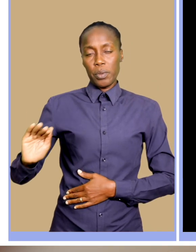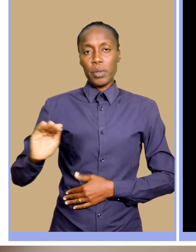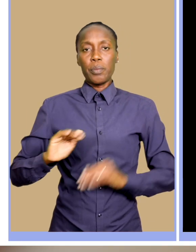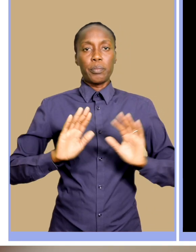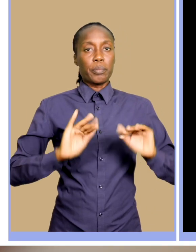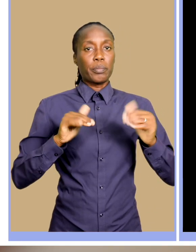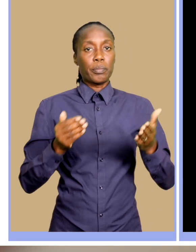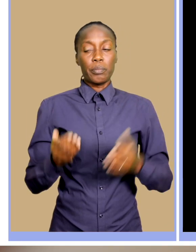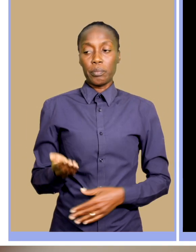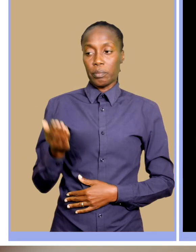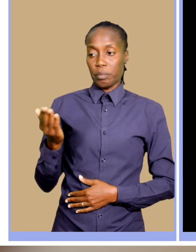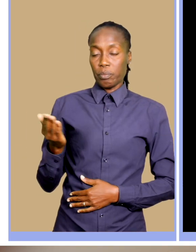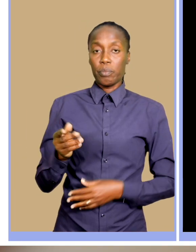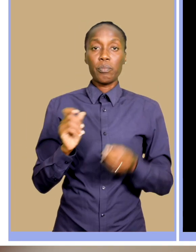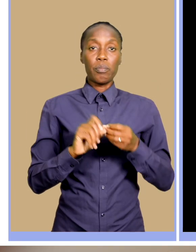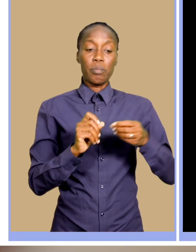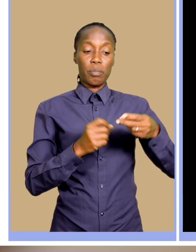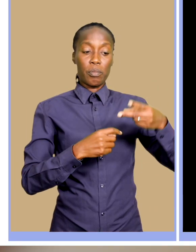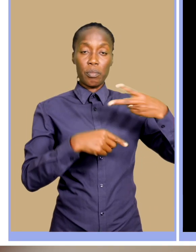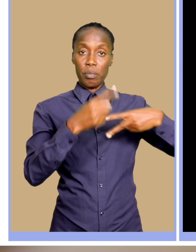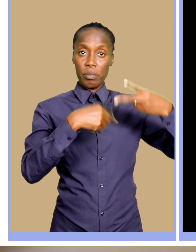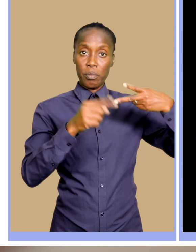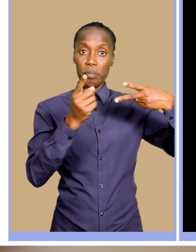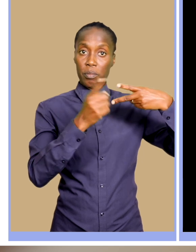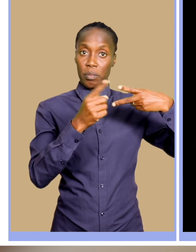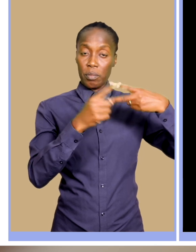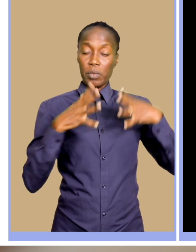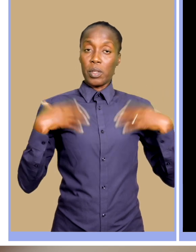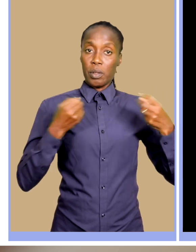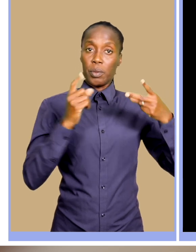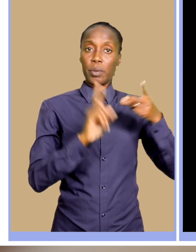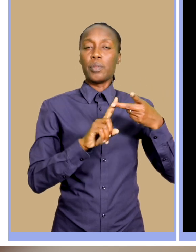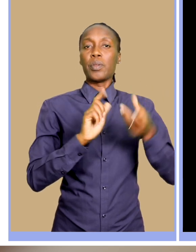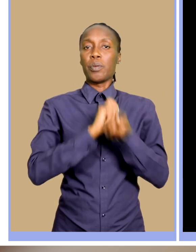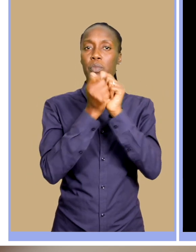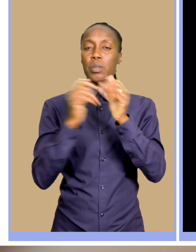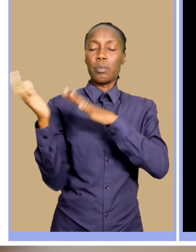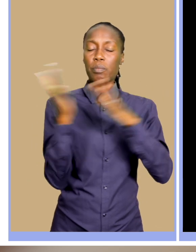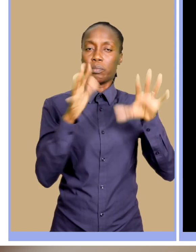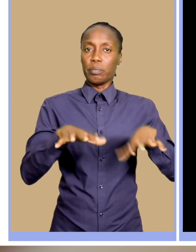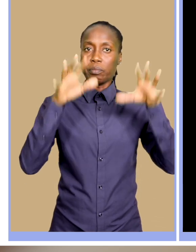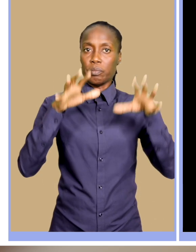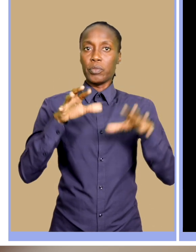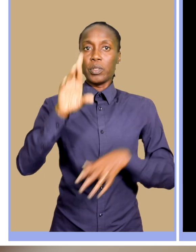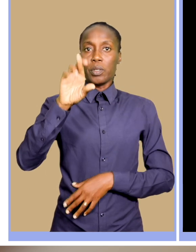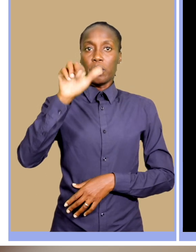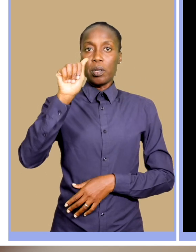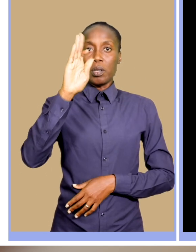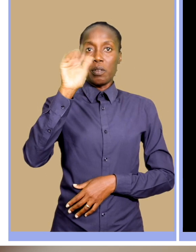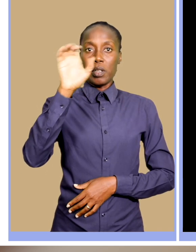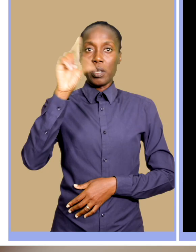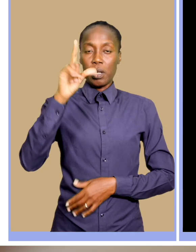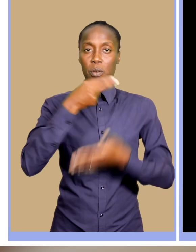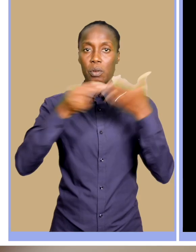Sou Rafael Bata, tenho uma camisa creme e também calça verde,